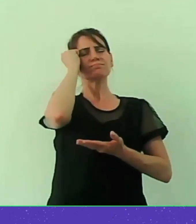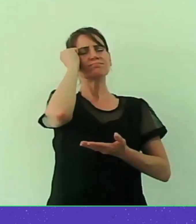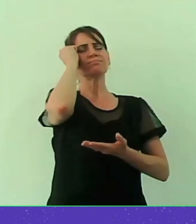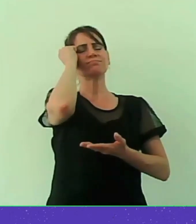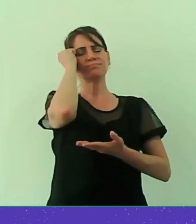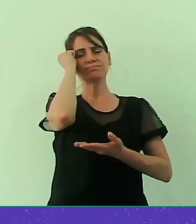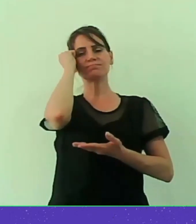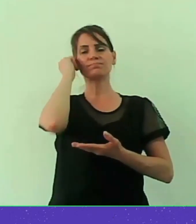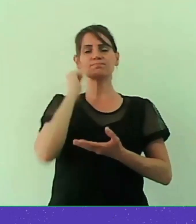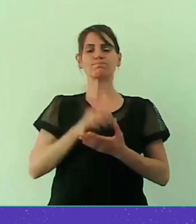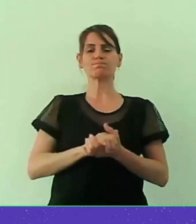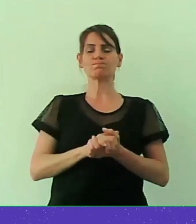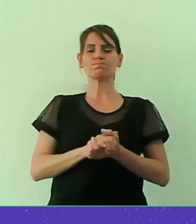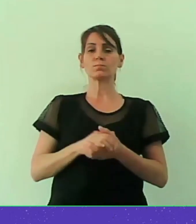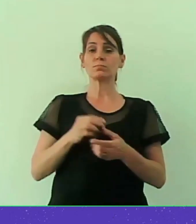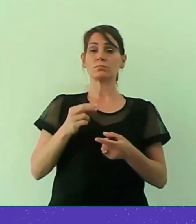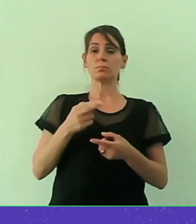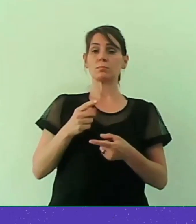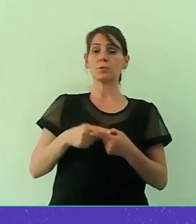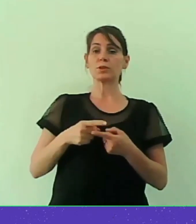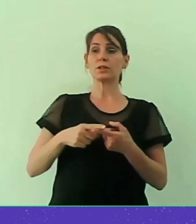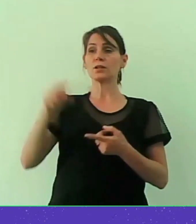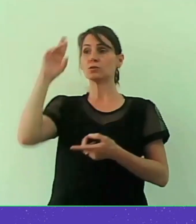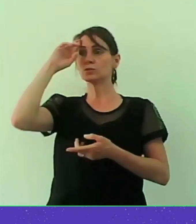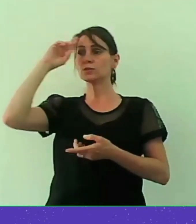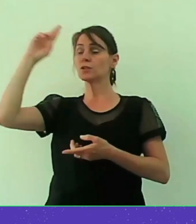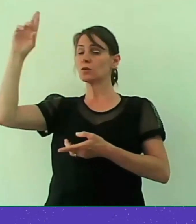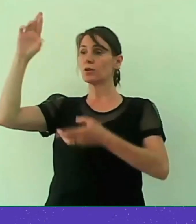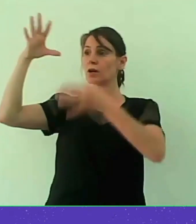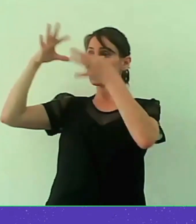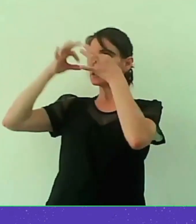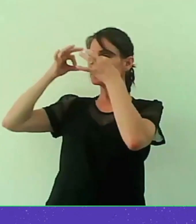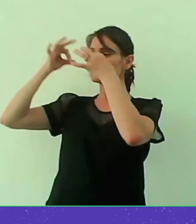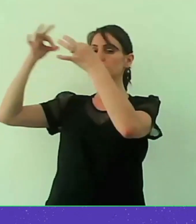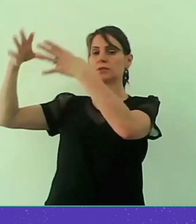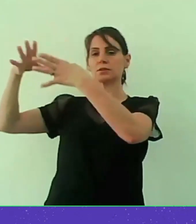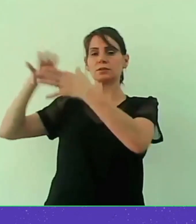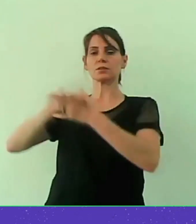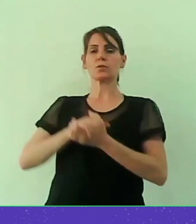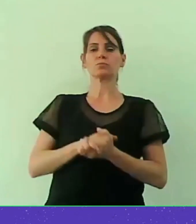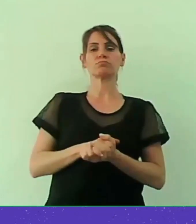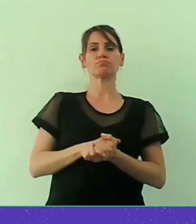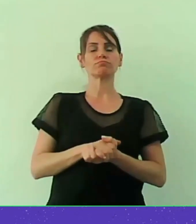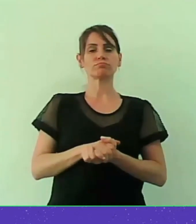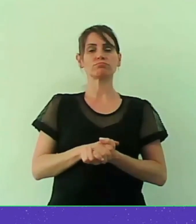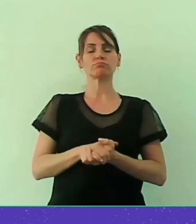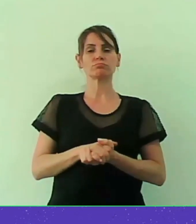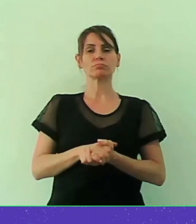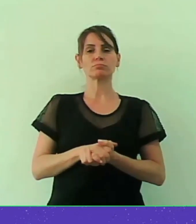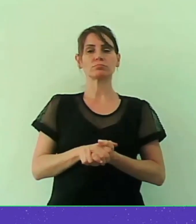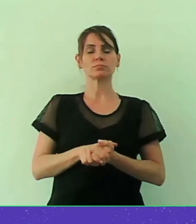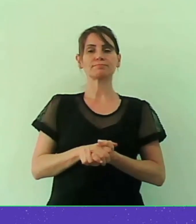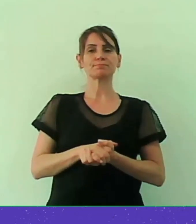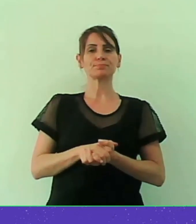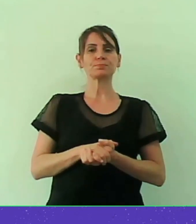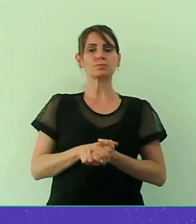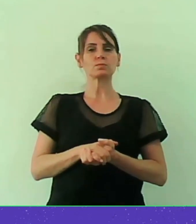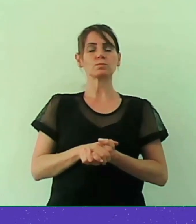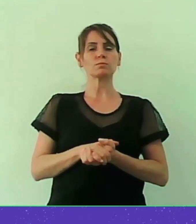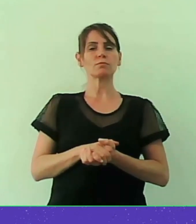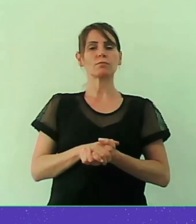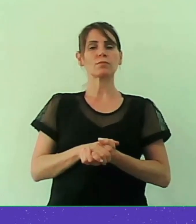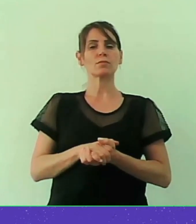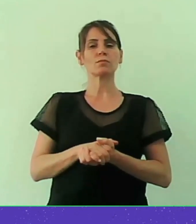E o Senhor dará atenção e estima a este ontem, né? Ou todos os irmãos que me